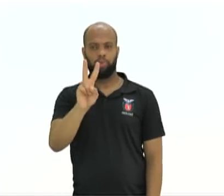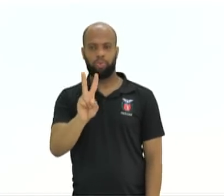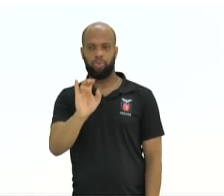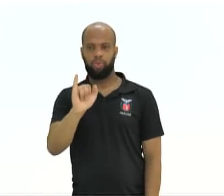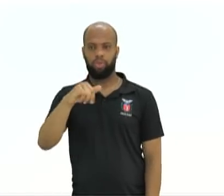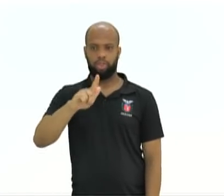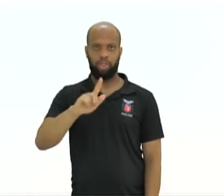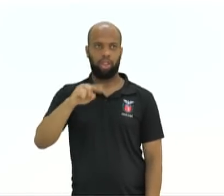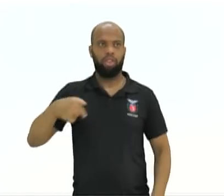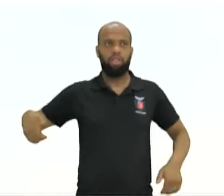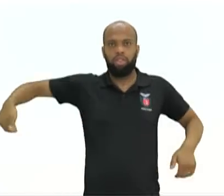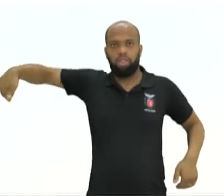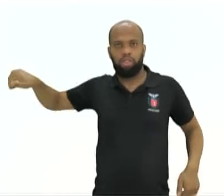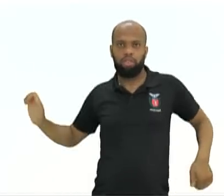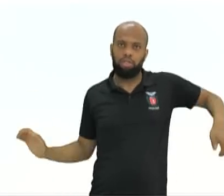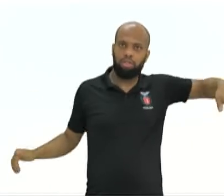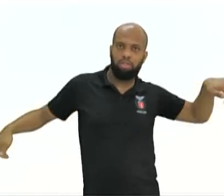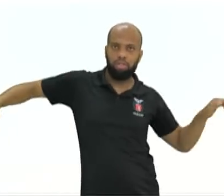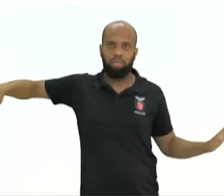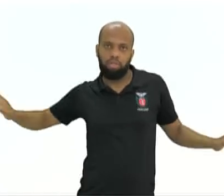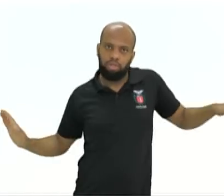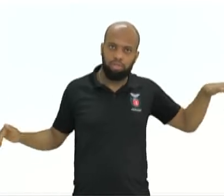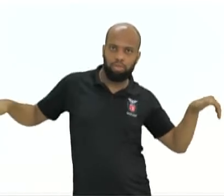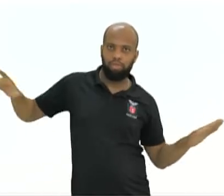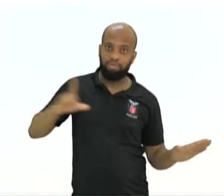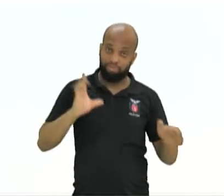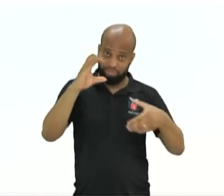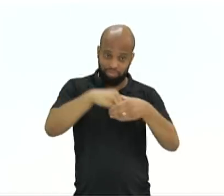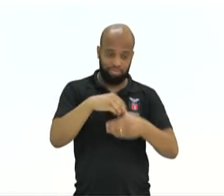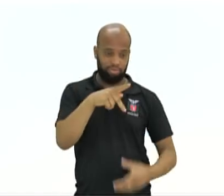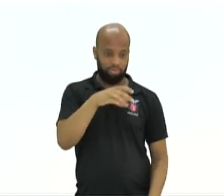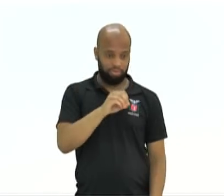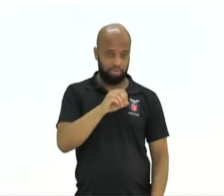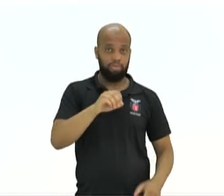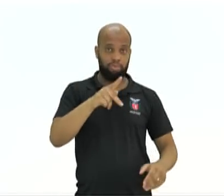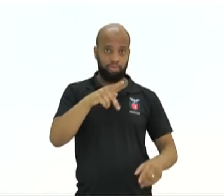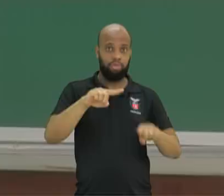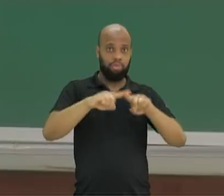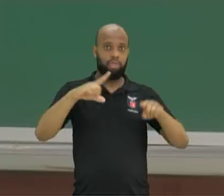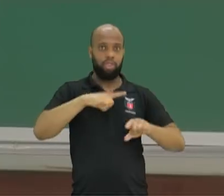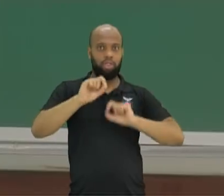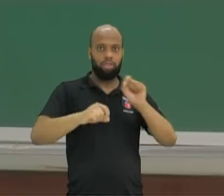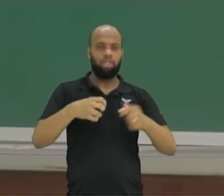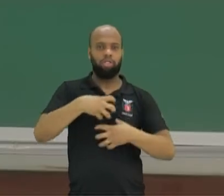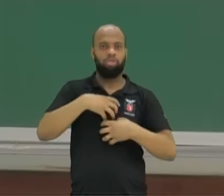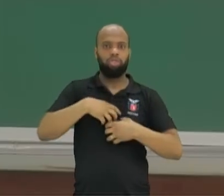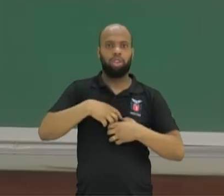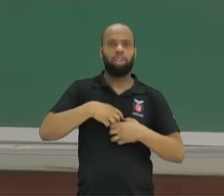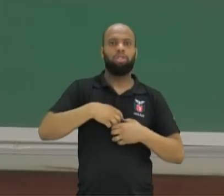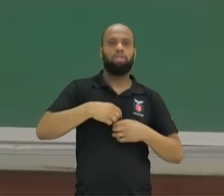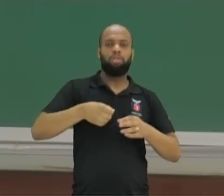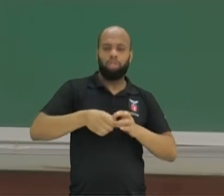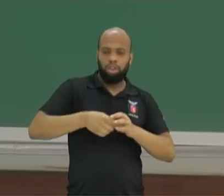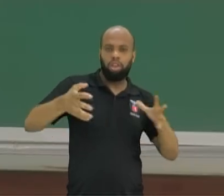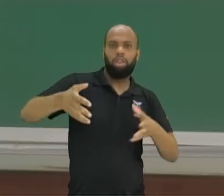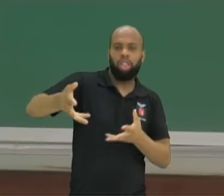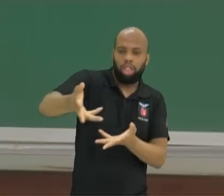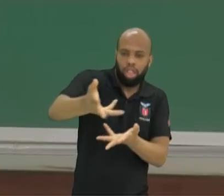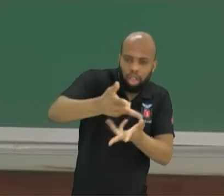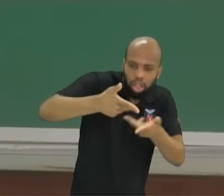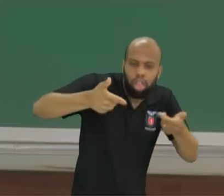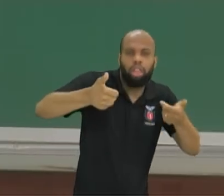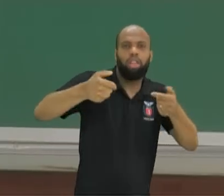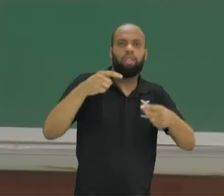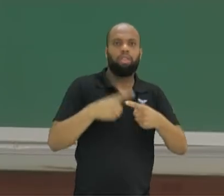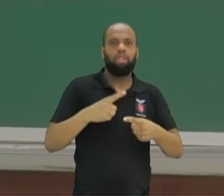pelo corpo e se enquadra no perfil do popping, só que ela é um pouco mais fluida que o popping, tá? O